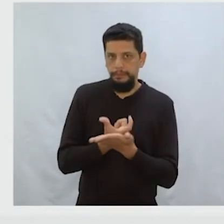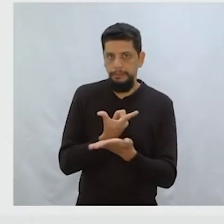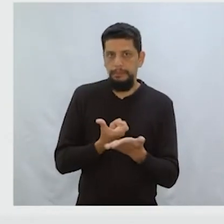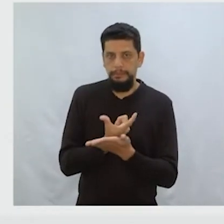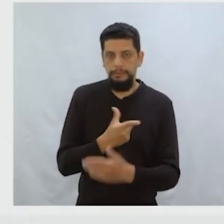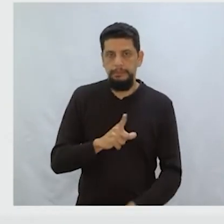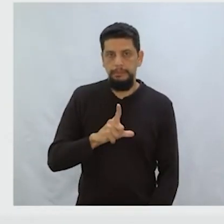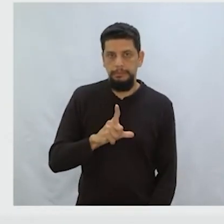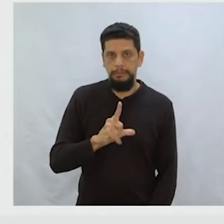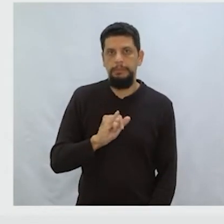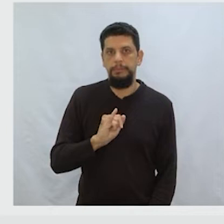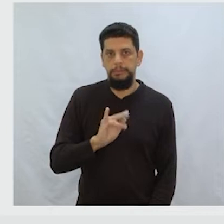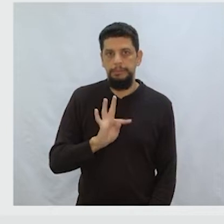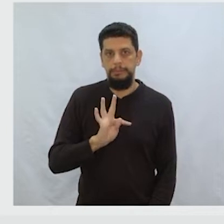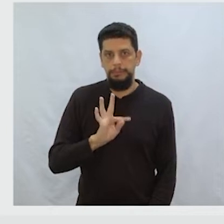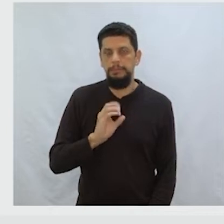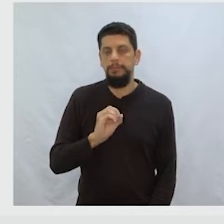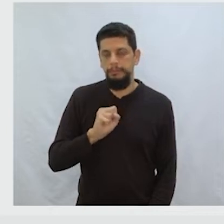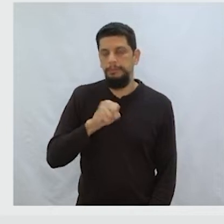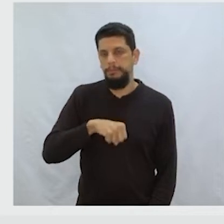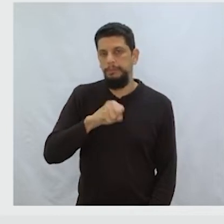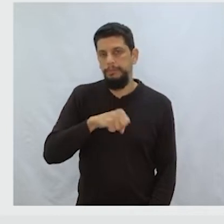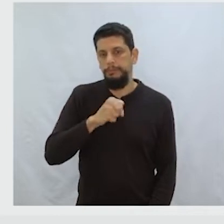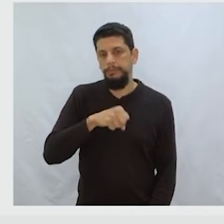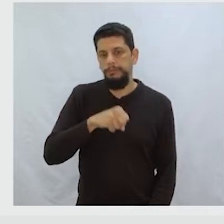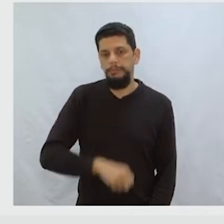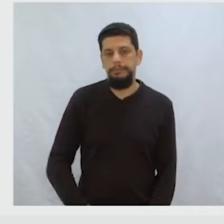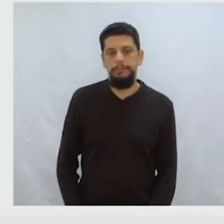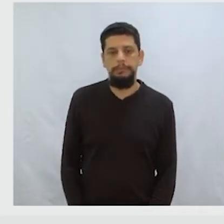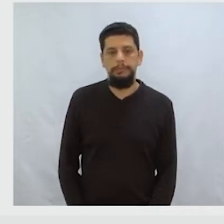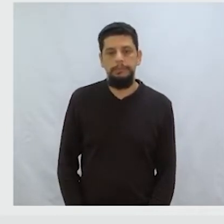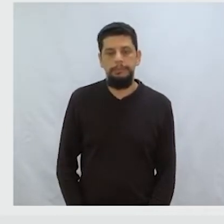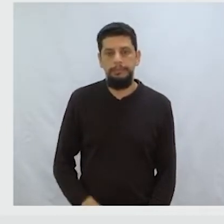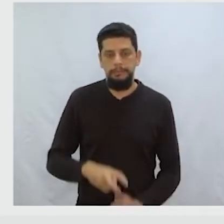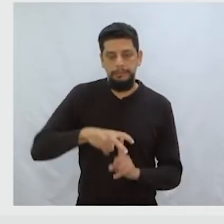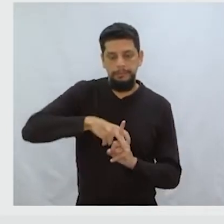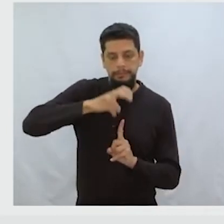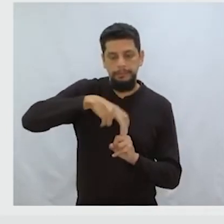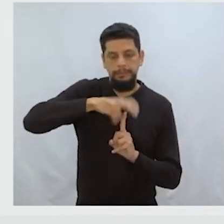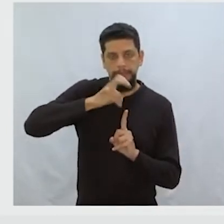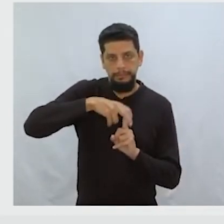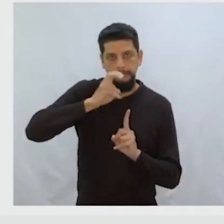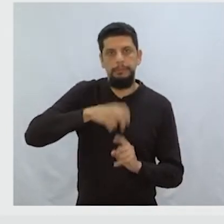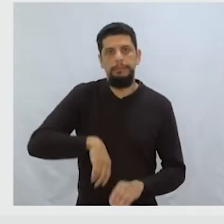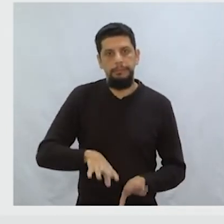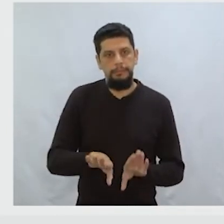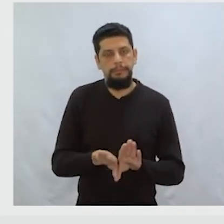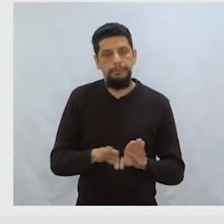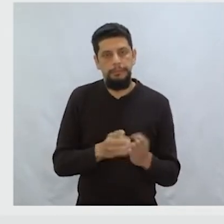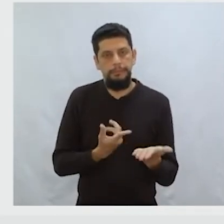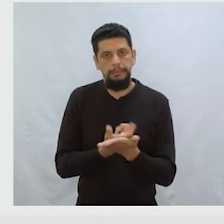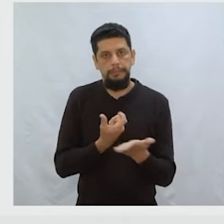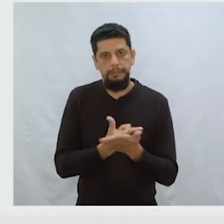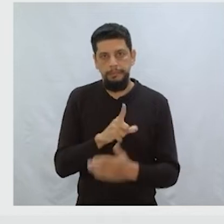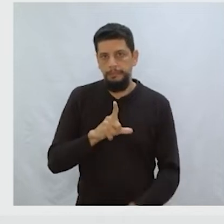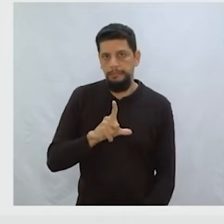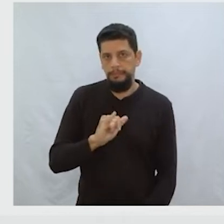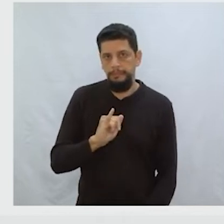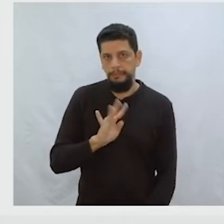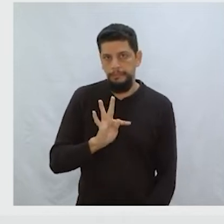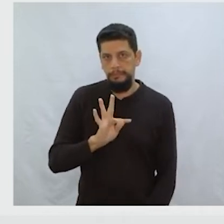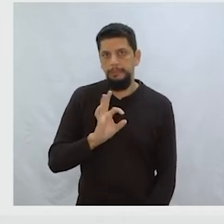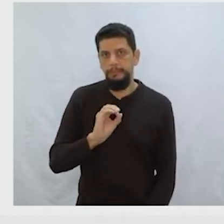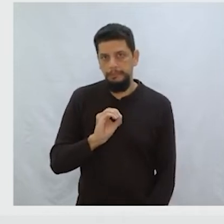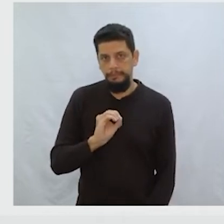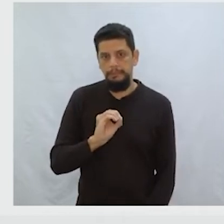gente compra, um litro, a gente já viu aqui hoje. O refrigerante, muito bem.